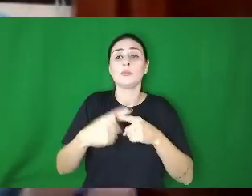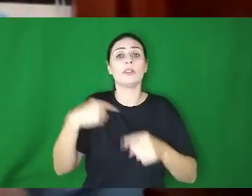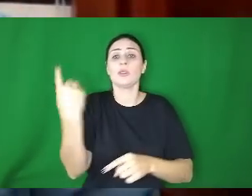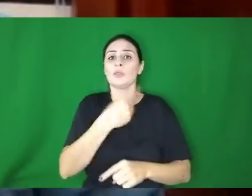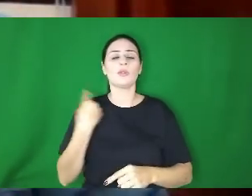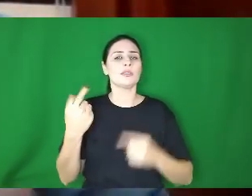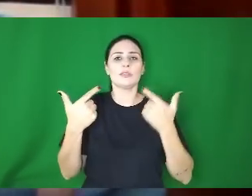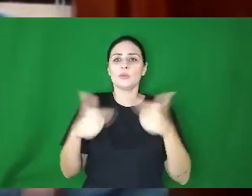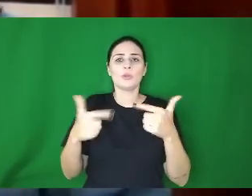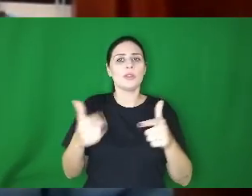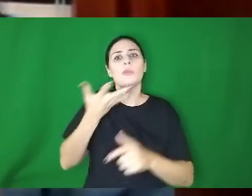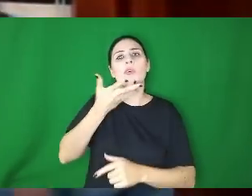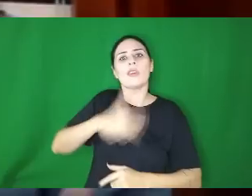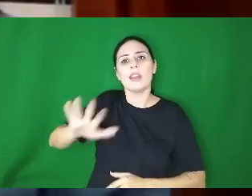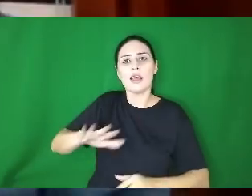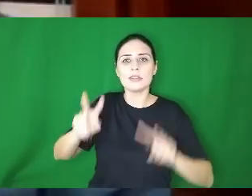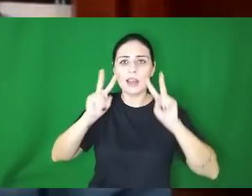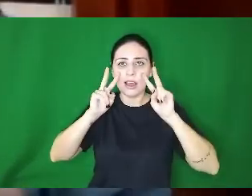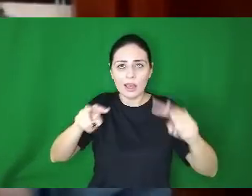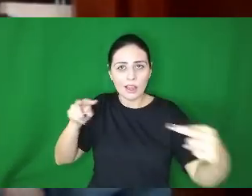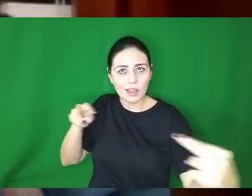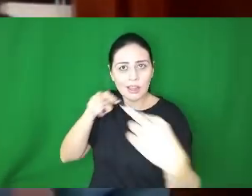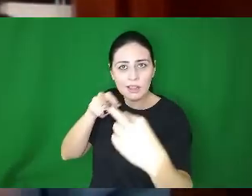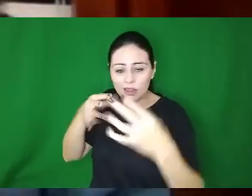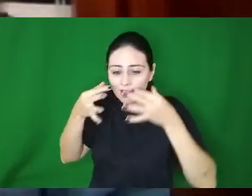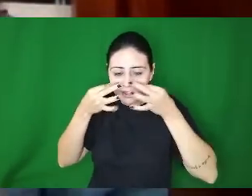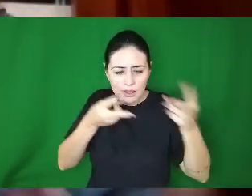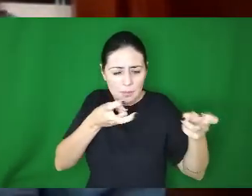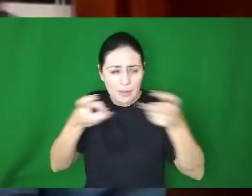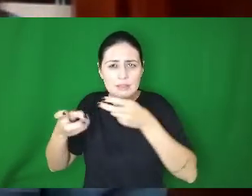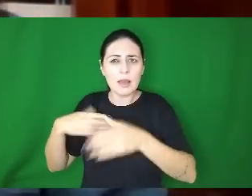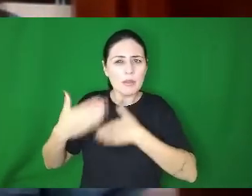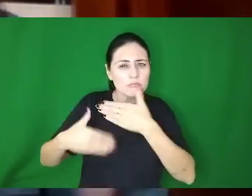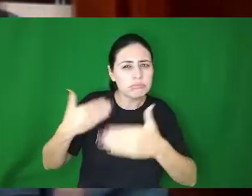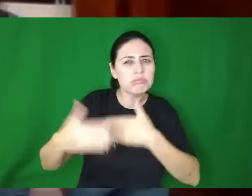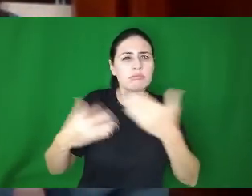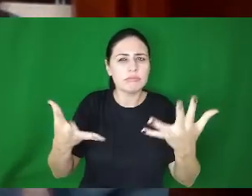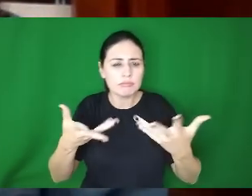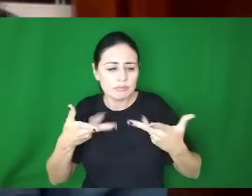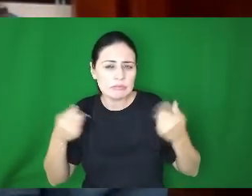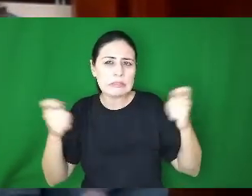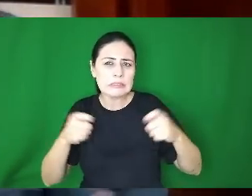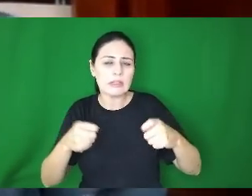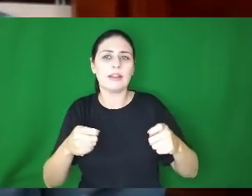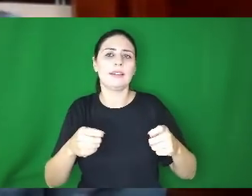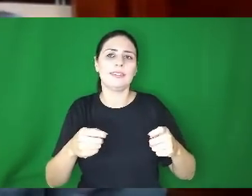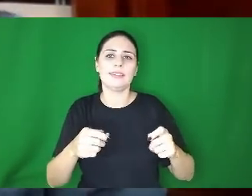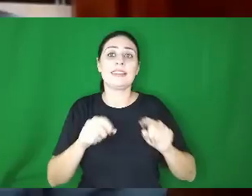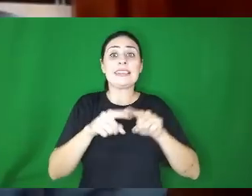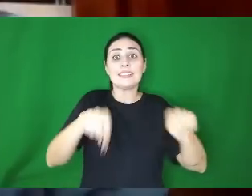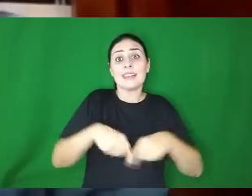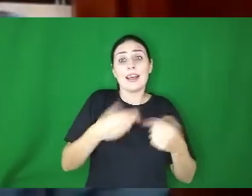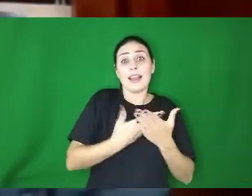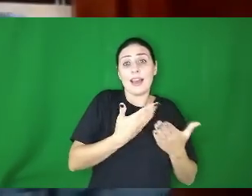que a avaliação sempre foi necessária, né? E a gente ter quais são os conhecimentos prévios dos alunos para poder